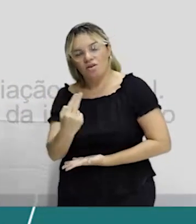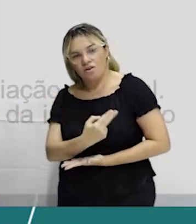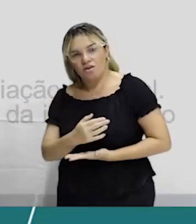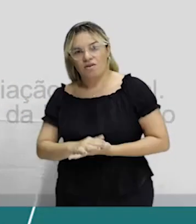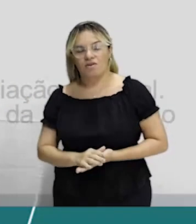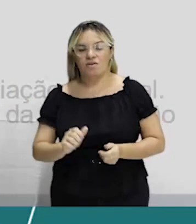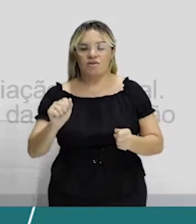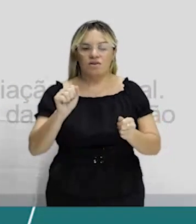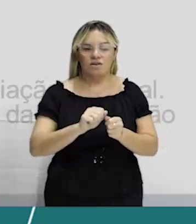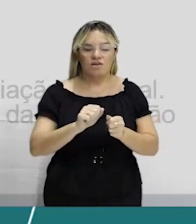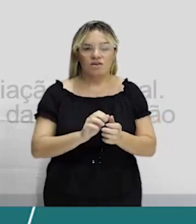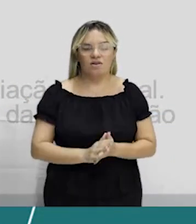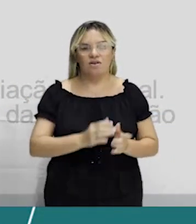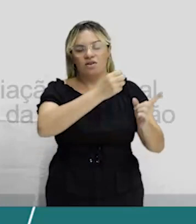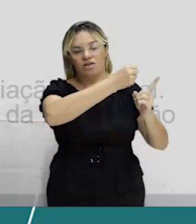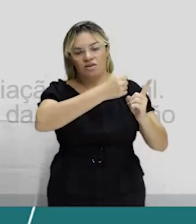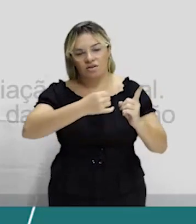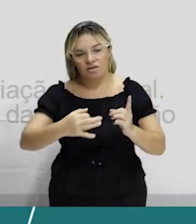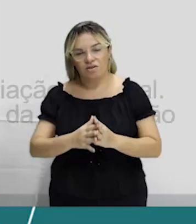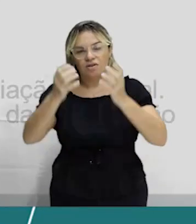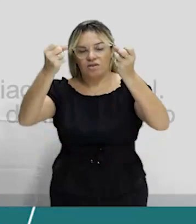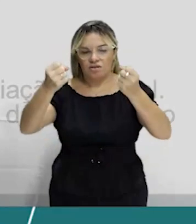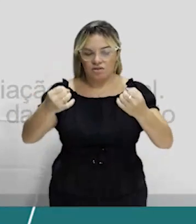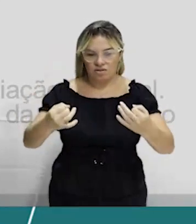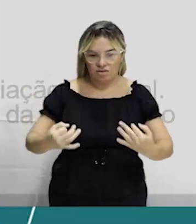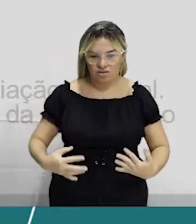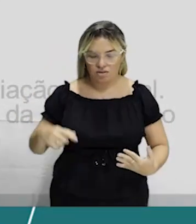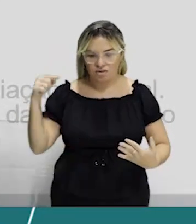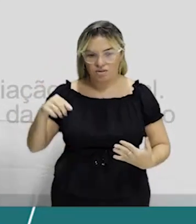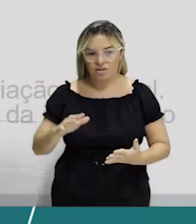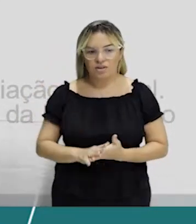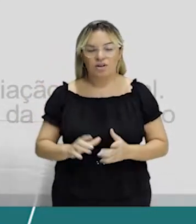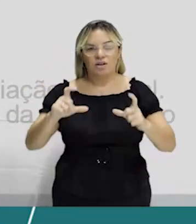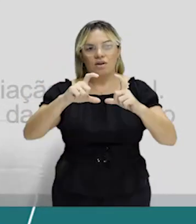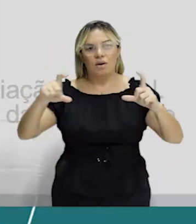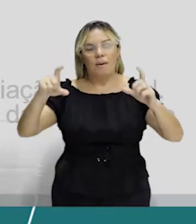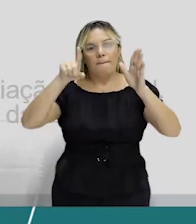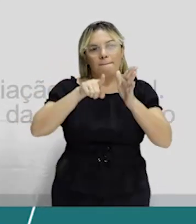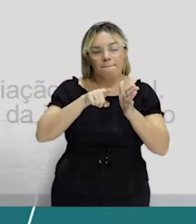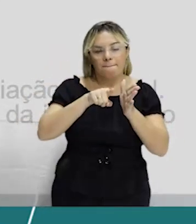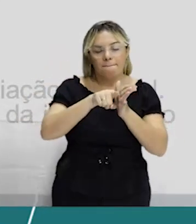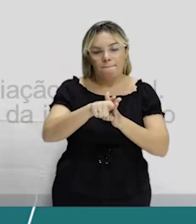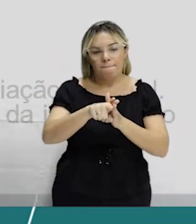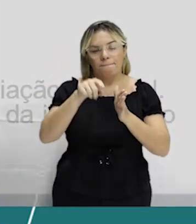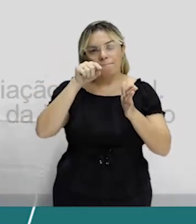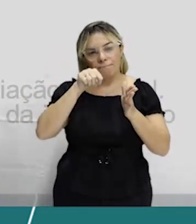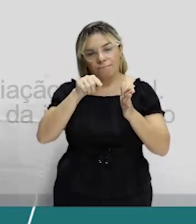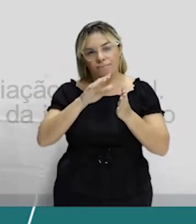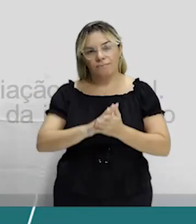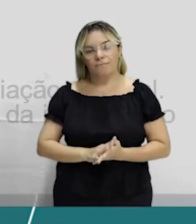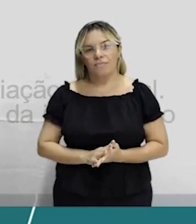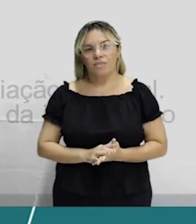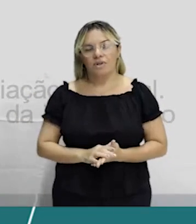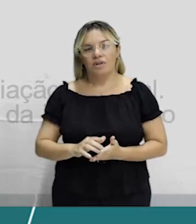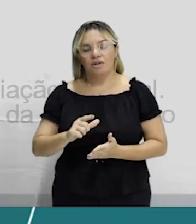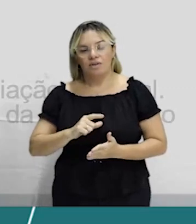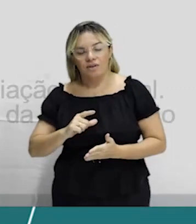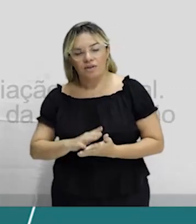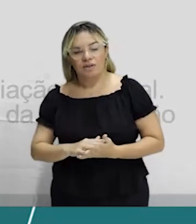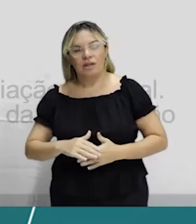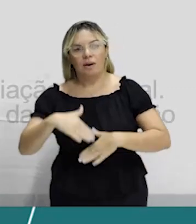comentários sobre itens, questões abordados na prova do Enem,